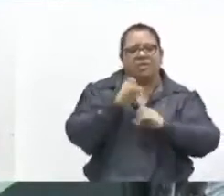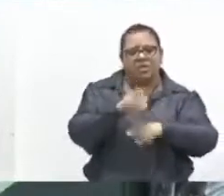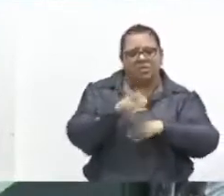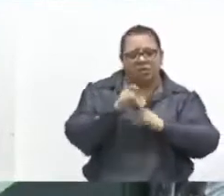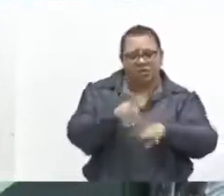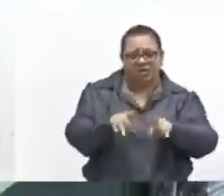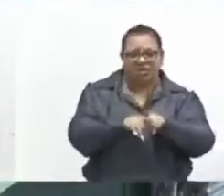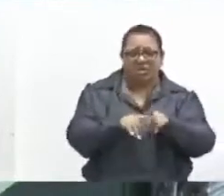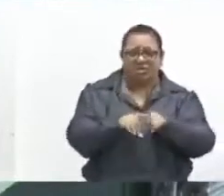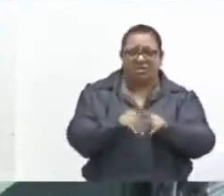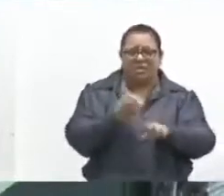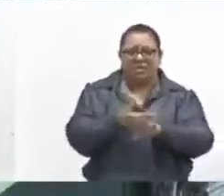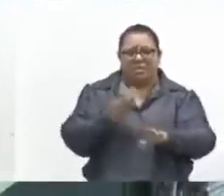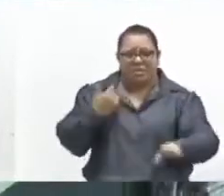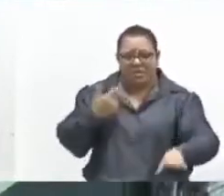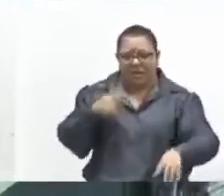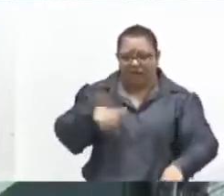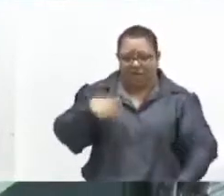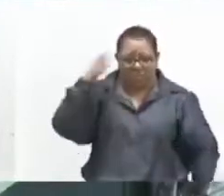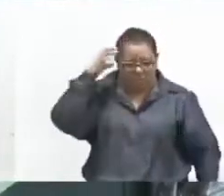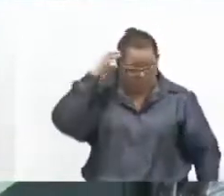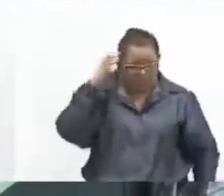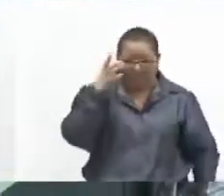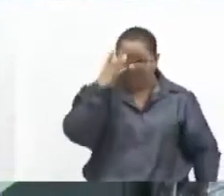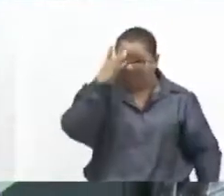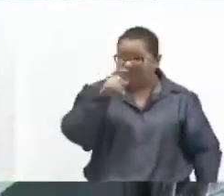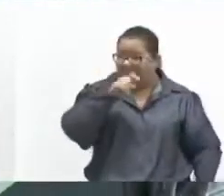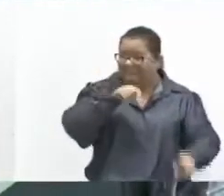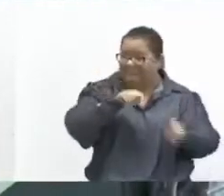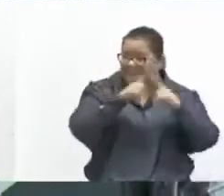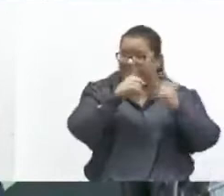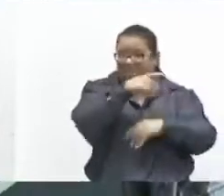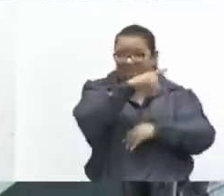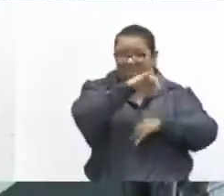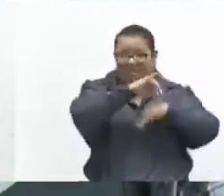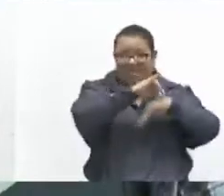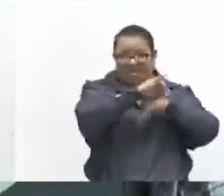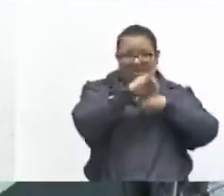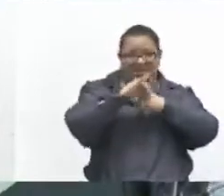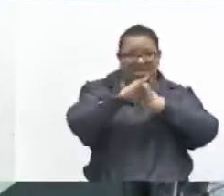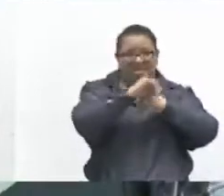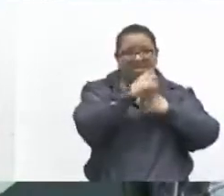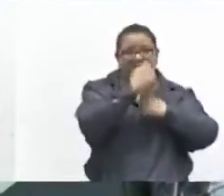casa, que pra gente aqui em Cuiabá é fácil, mas lá pro interior, numa escola, por exemplo, em